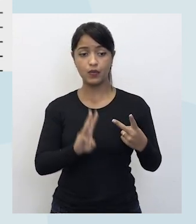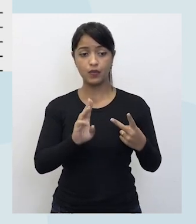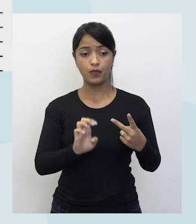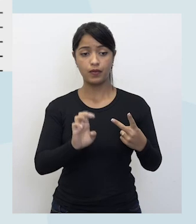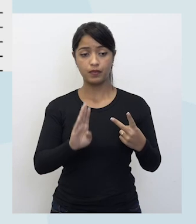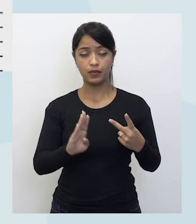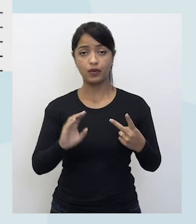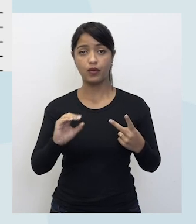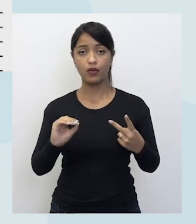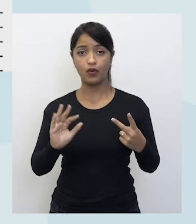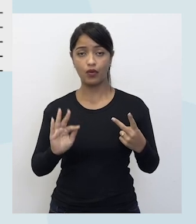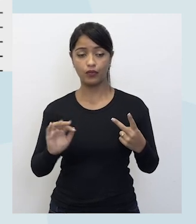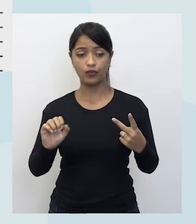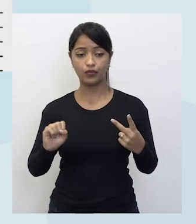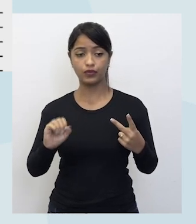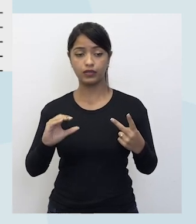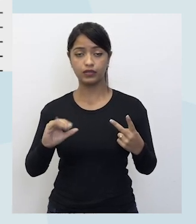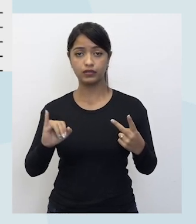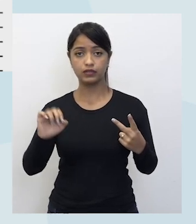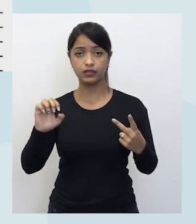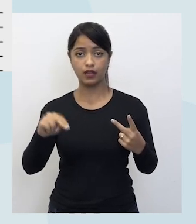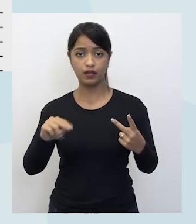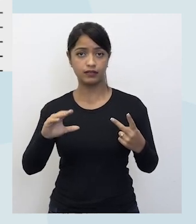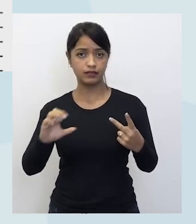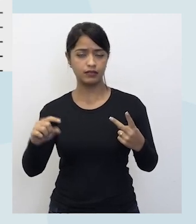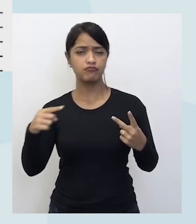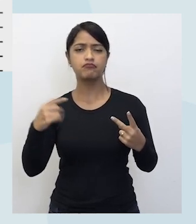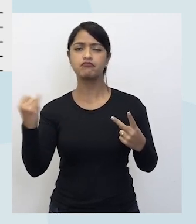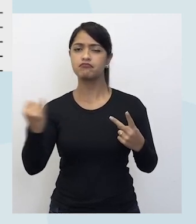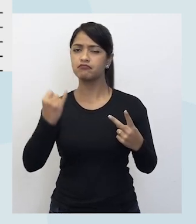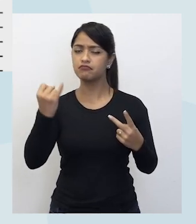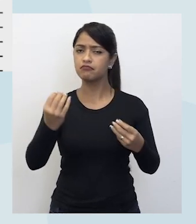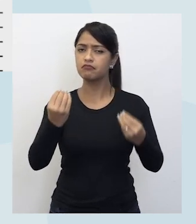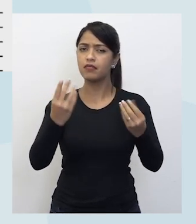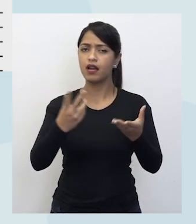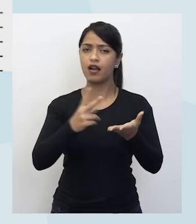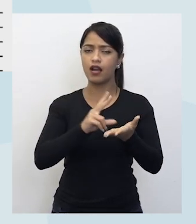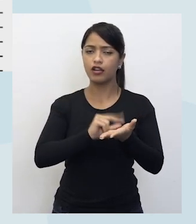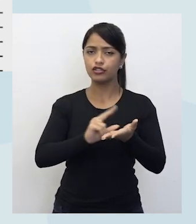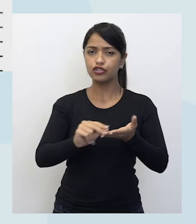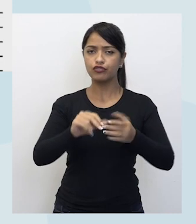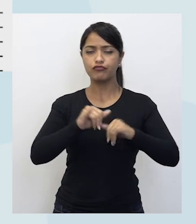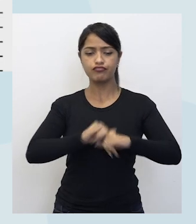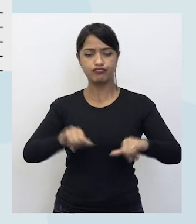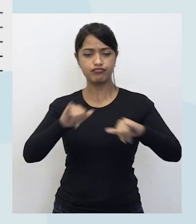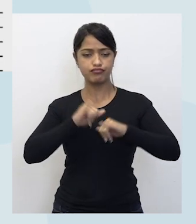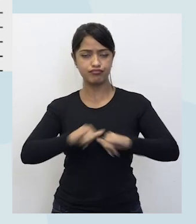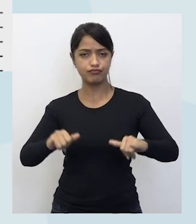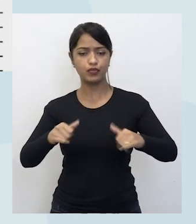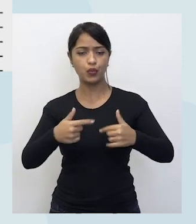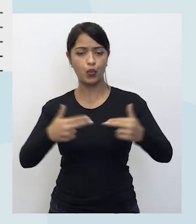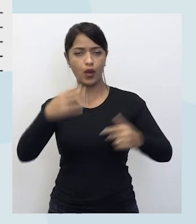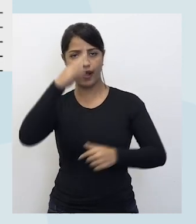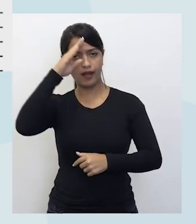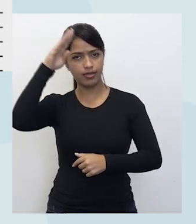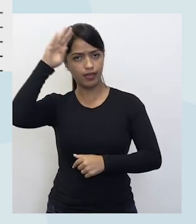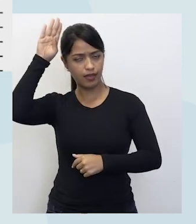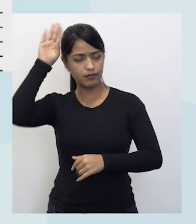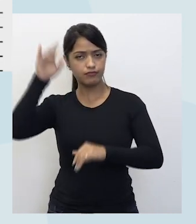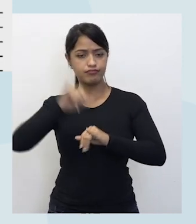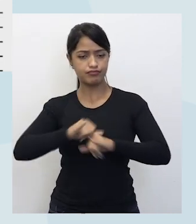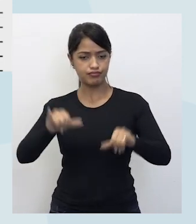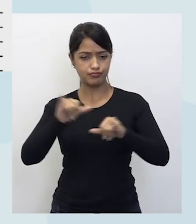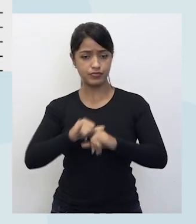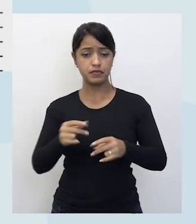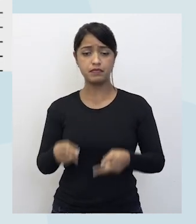plataforma de disseminação de artigos, né, de publicações acadêmicas, e a gente consegue ver quais são os países que